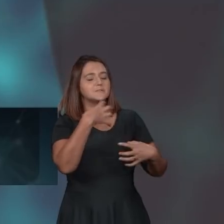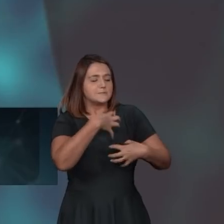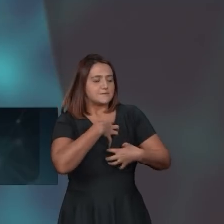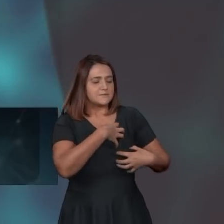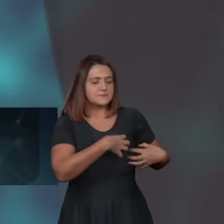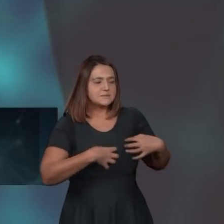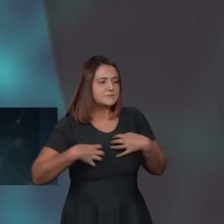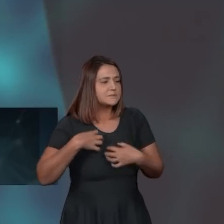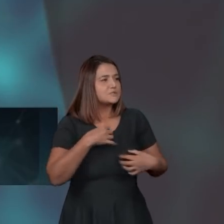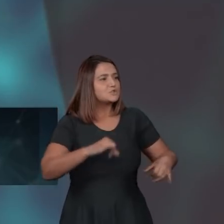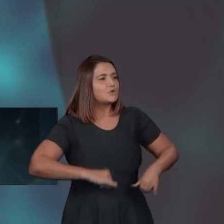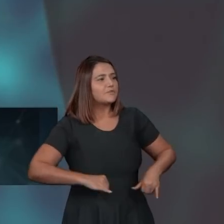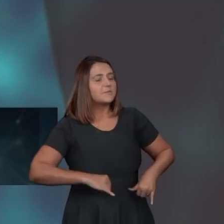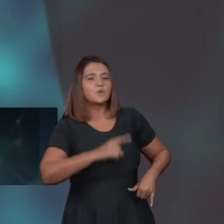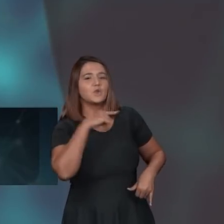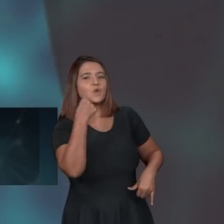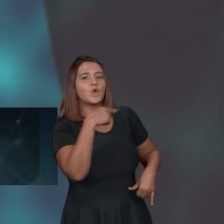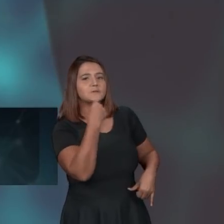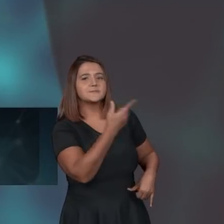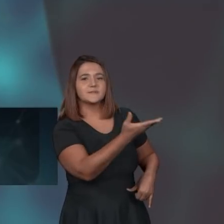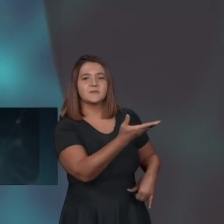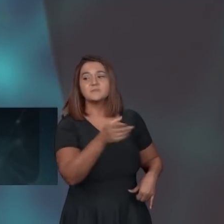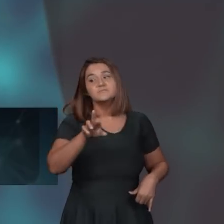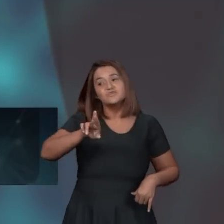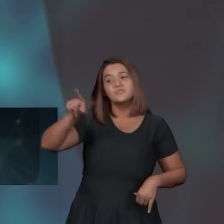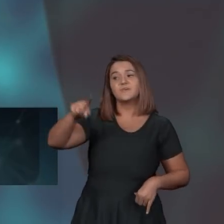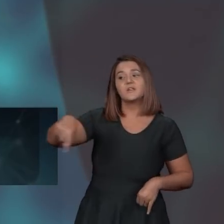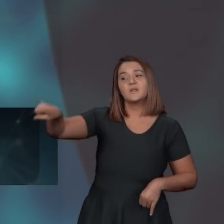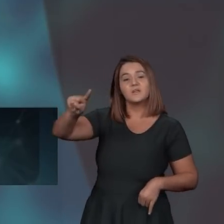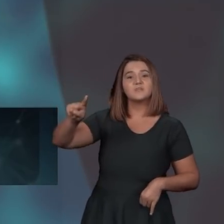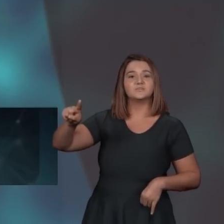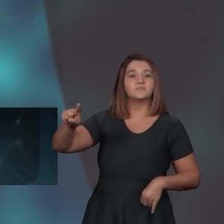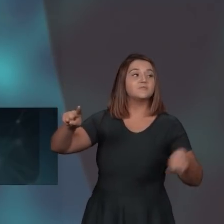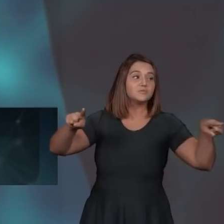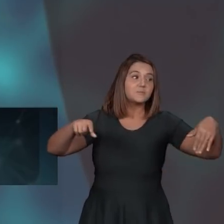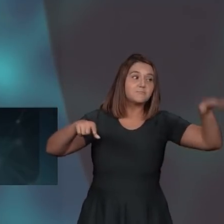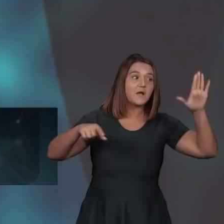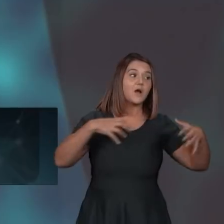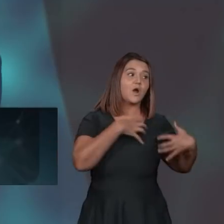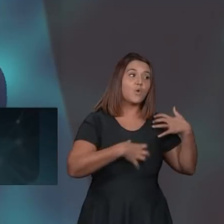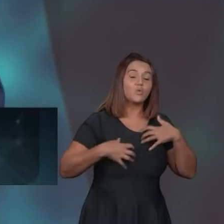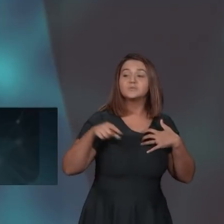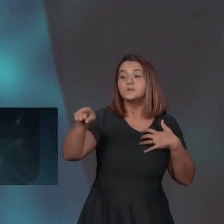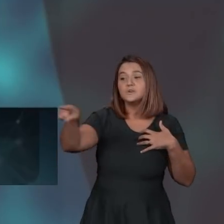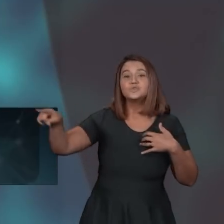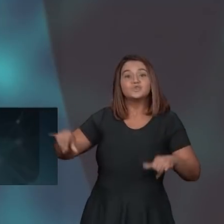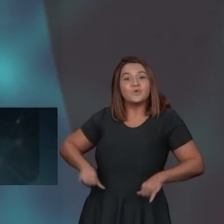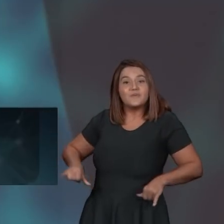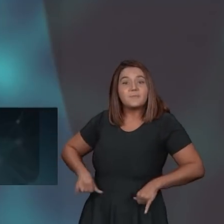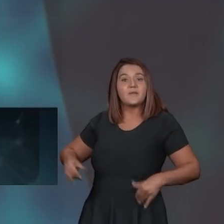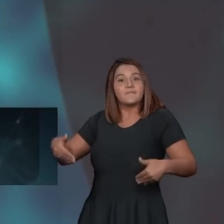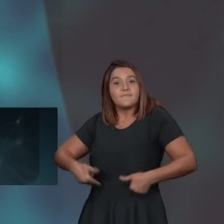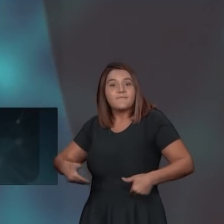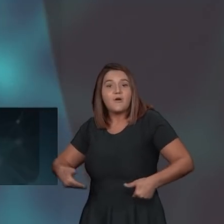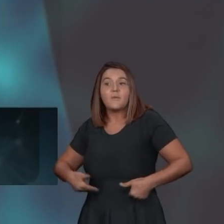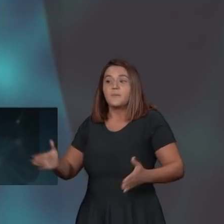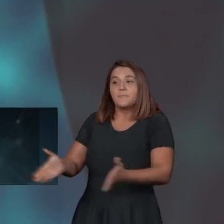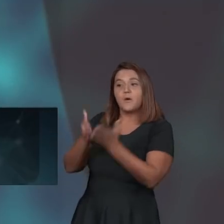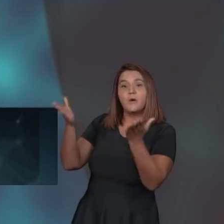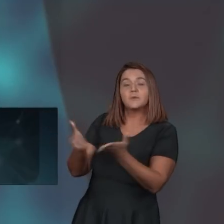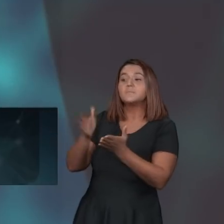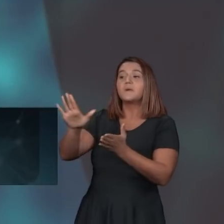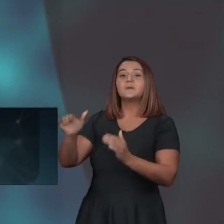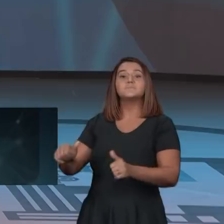fome, miséria e guerra civil, têm menos angústia do que vocês, que têm Sorbonne e muitos intelectuais com os